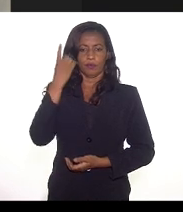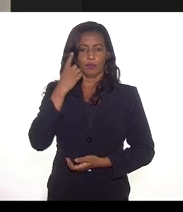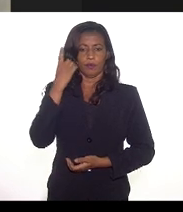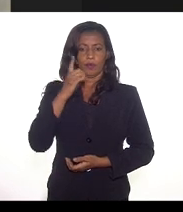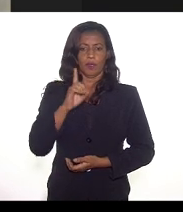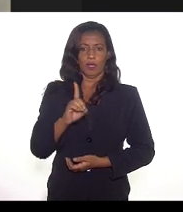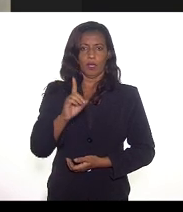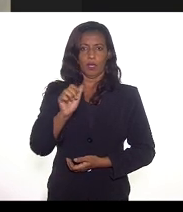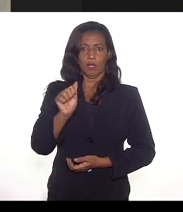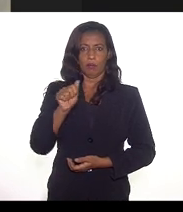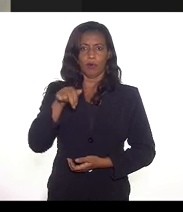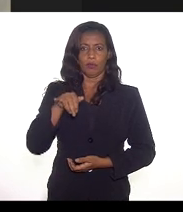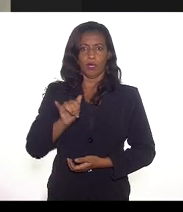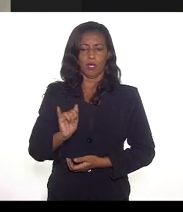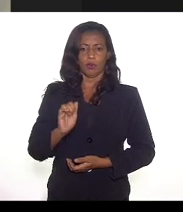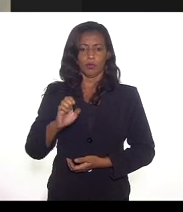Librelon.